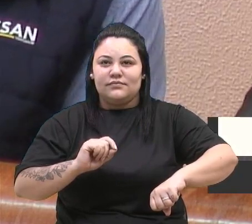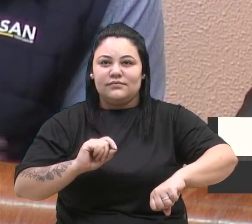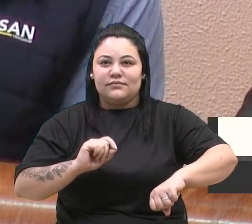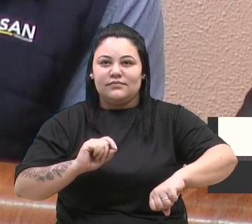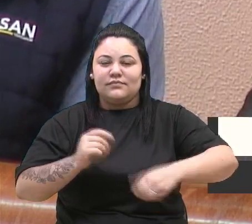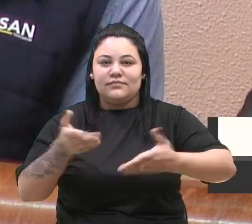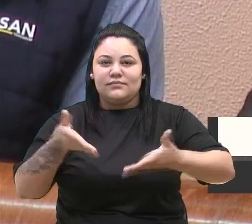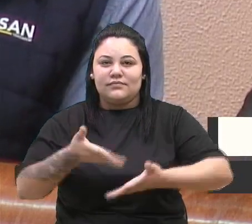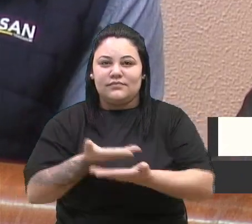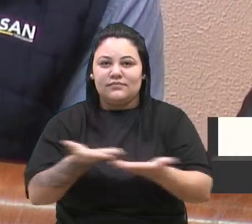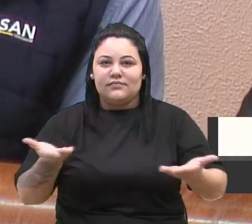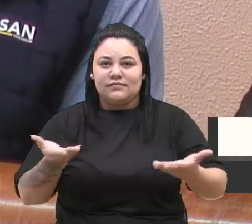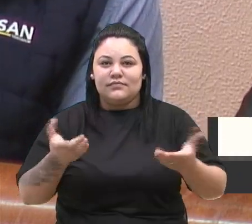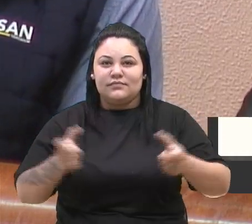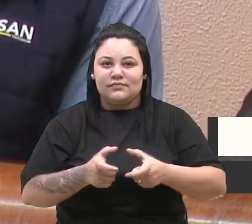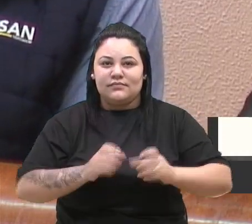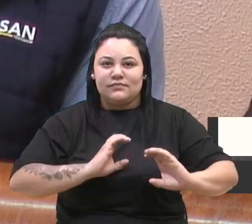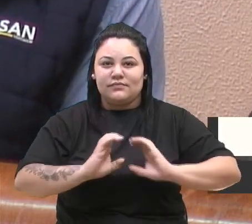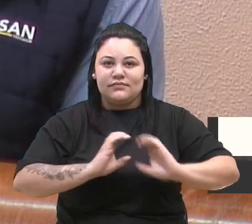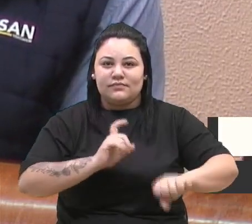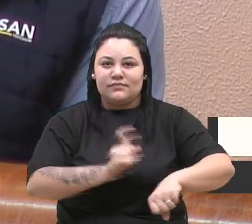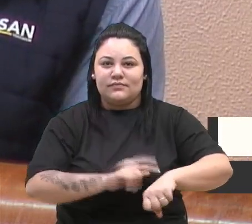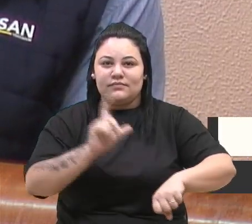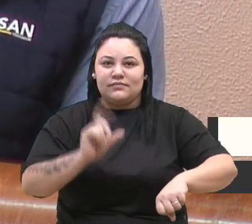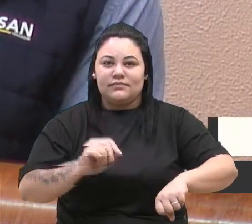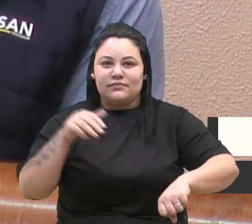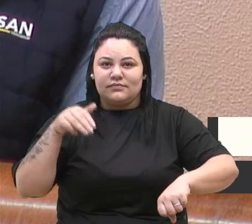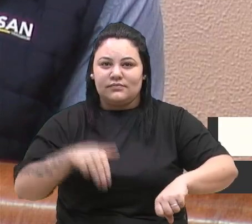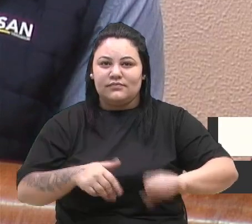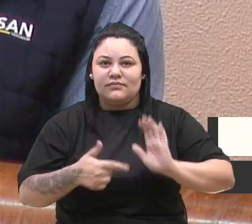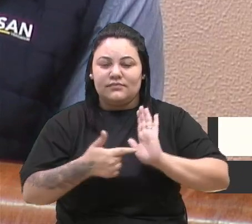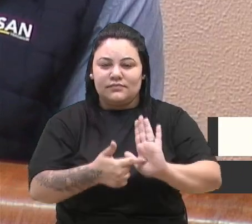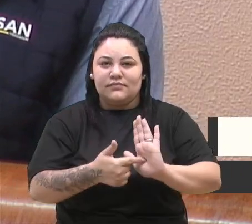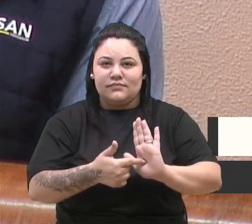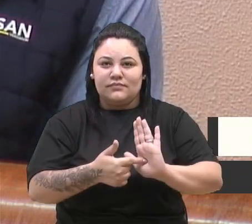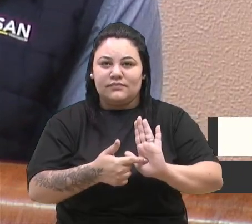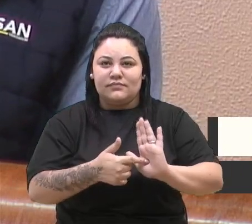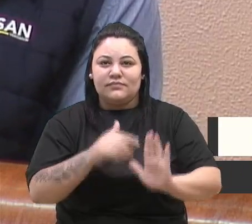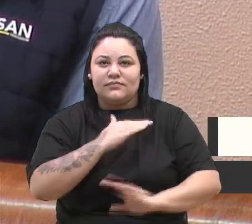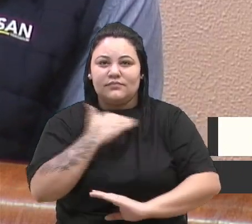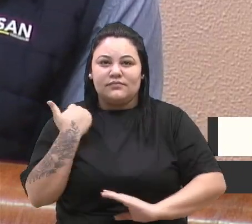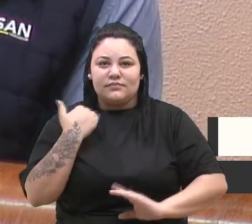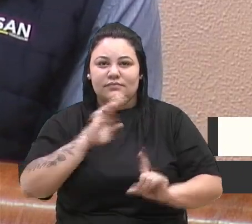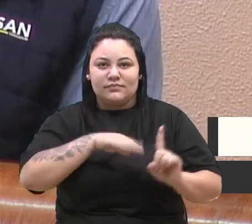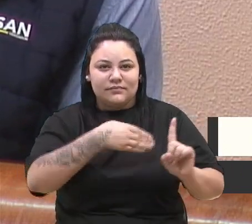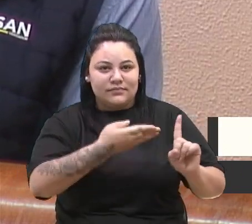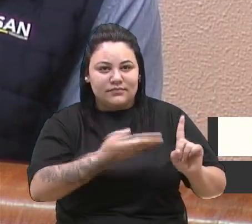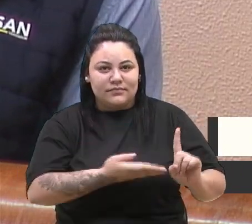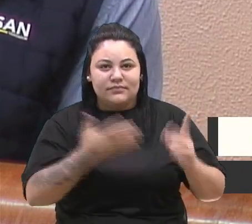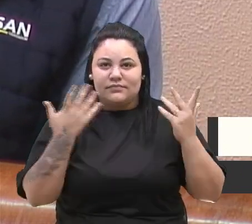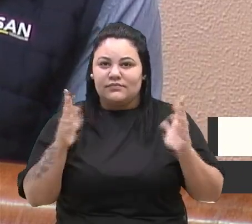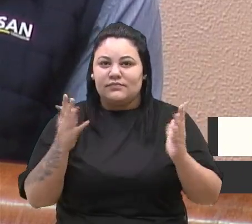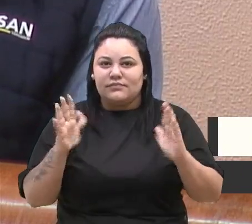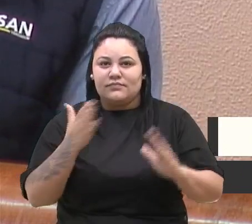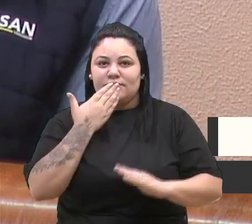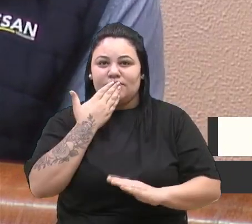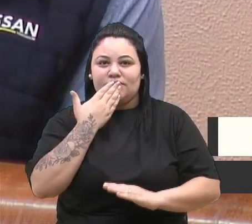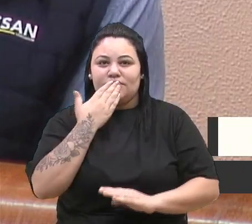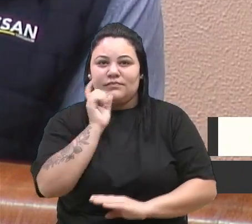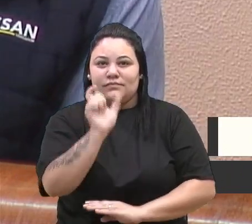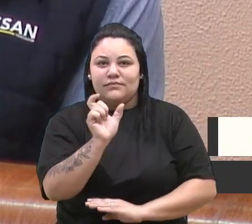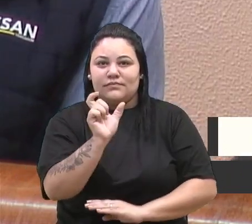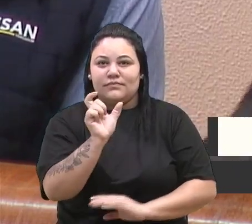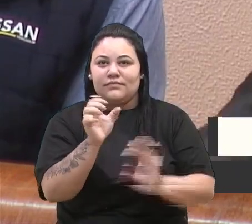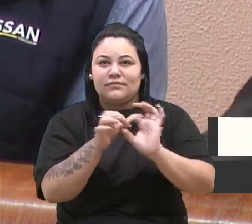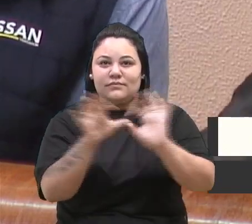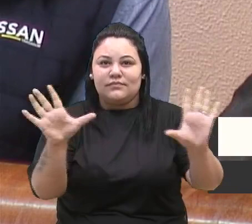Passemos o espaço às pequenas comunicações pelo tempo de 10 minutos para apresentação de votos, pesar de louvor e de congratulações. A palavra está à disposição dos senhores vereadores. Peço